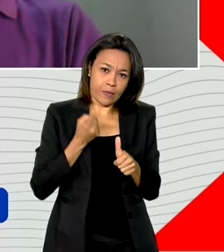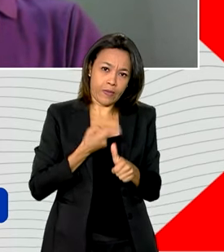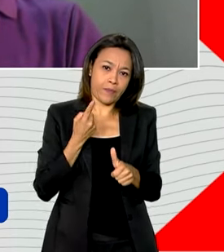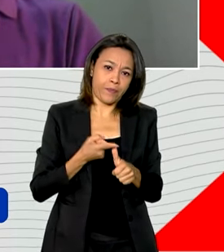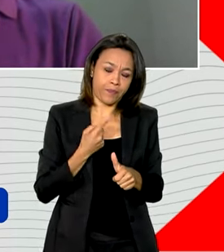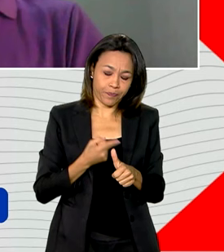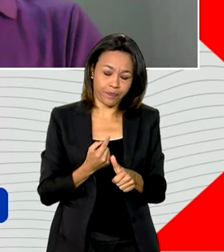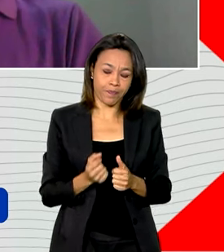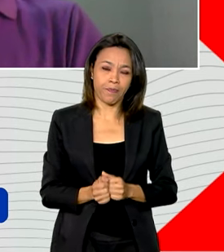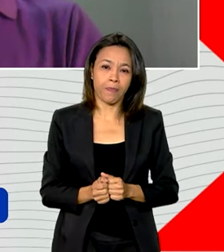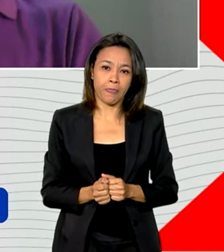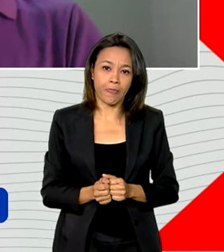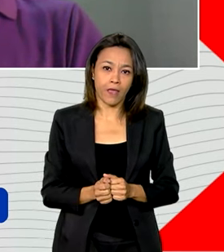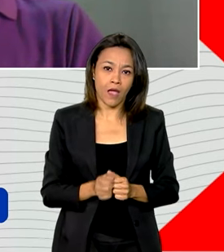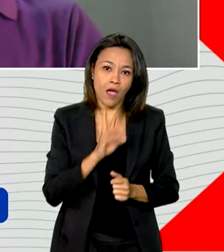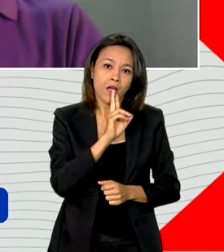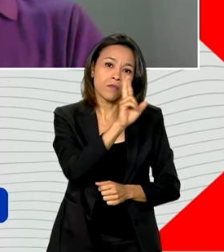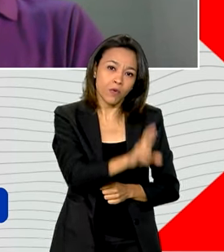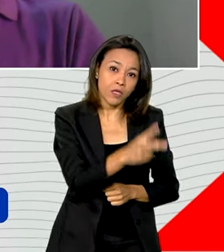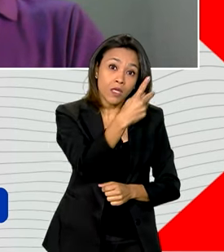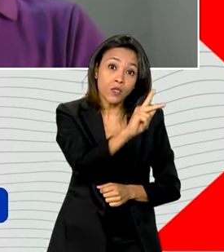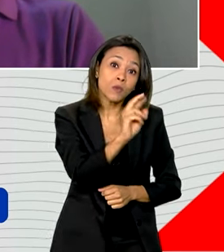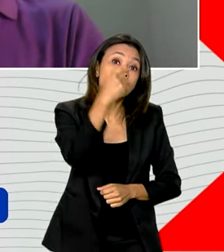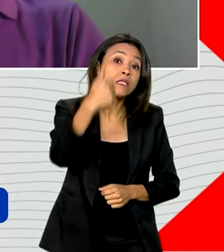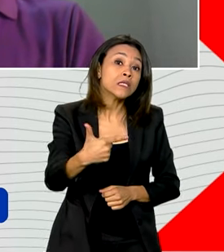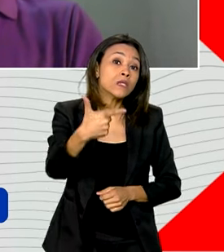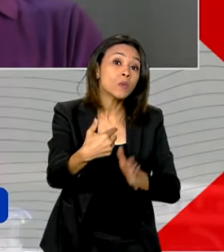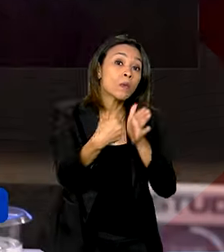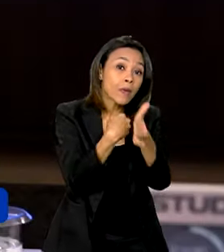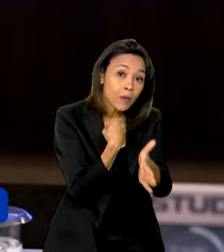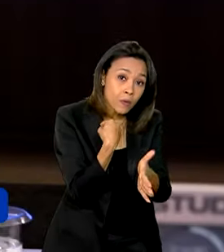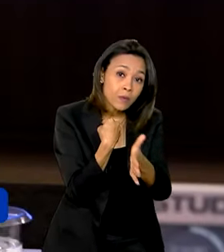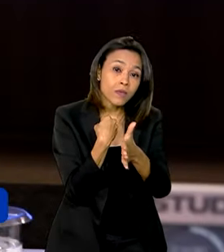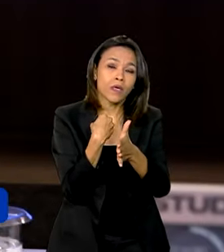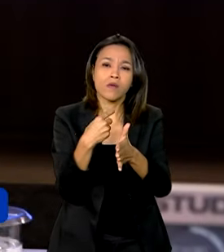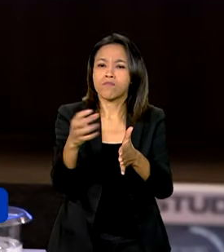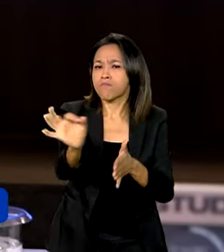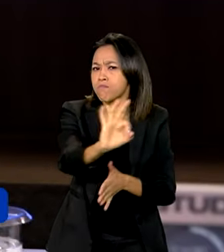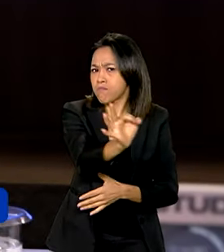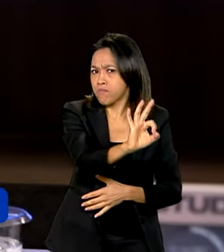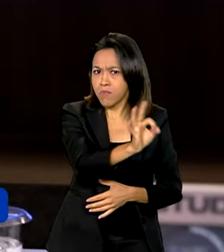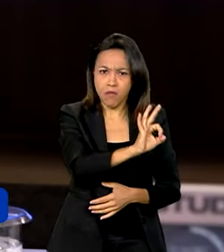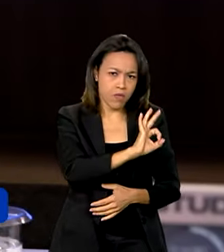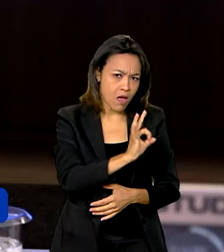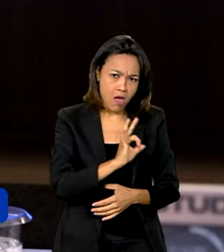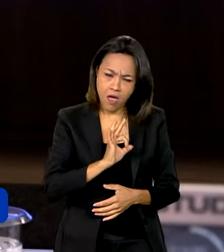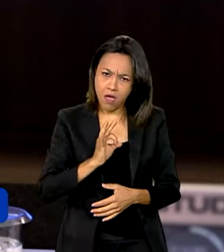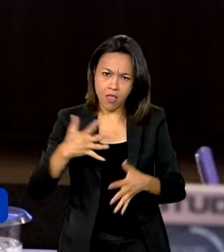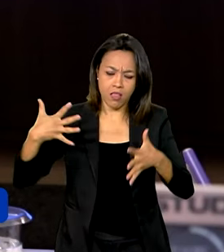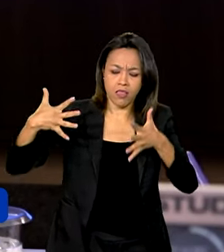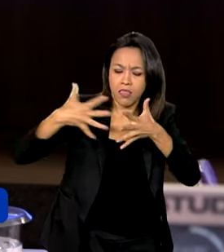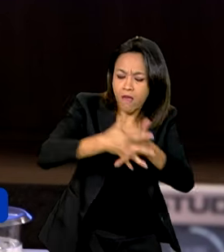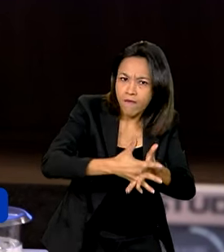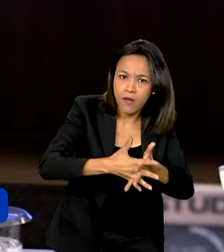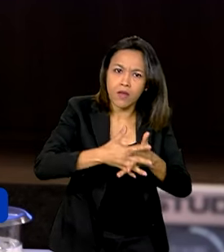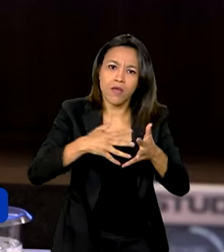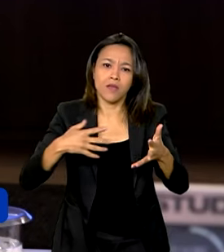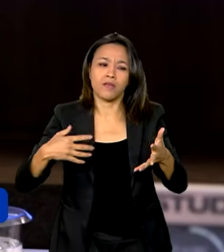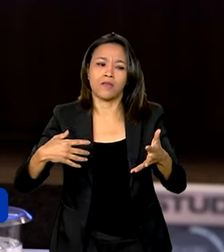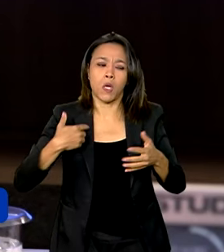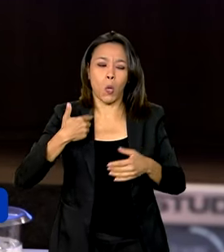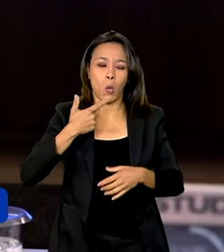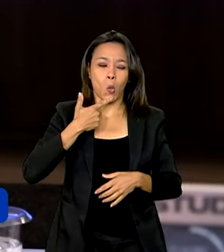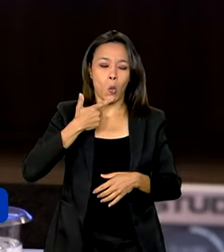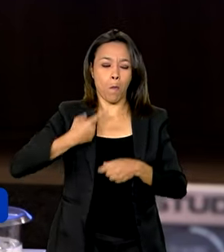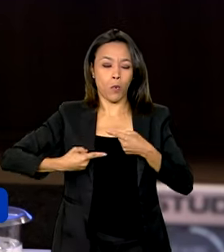pela sua segunda pergunta eh não há nenhuma interferência de indicação